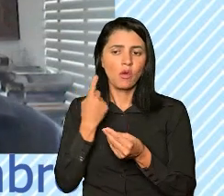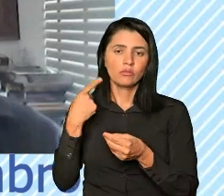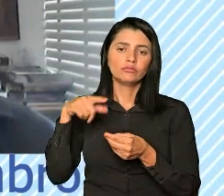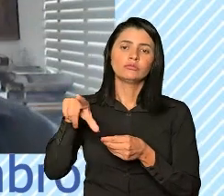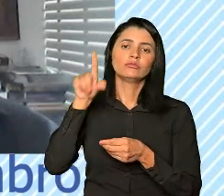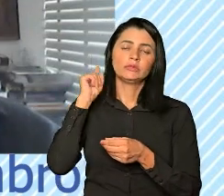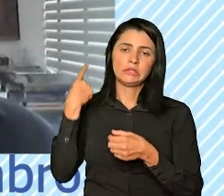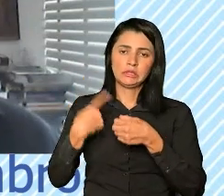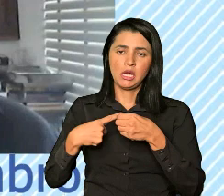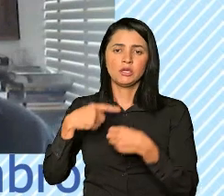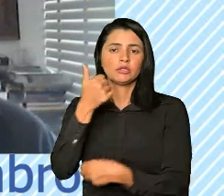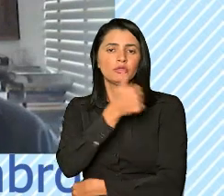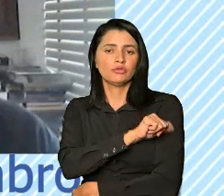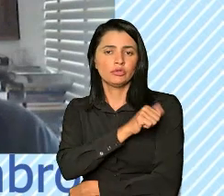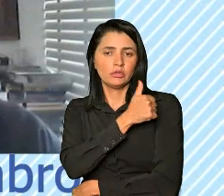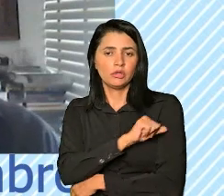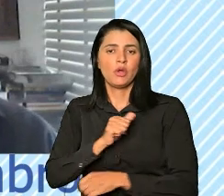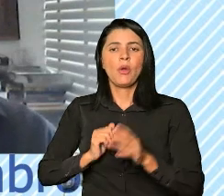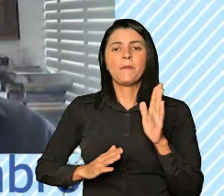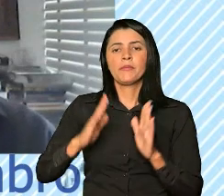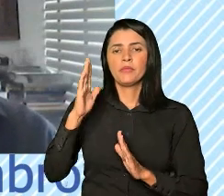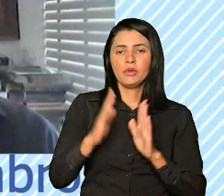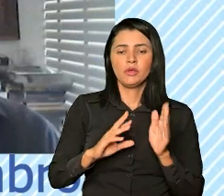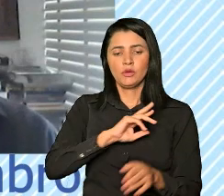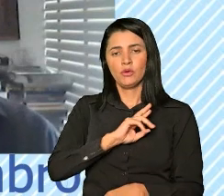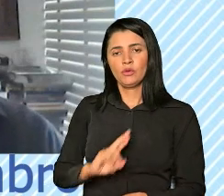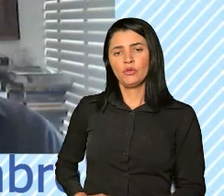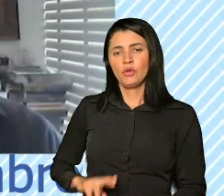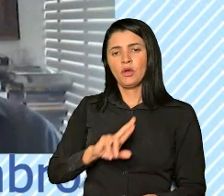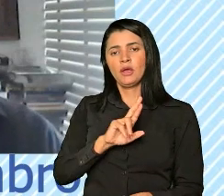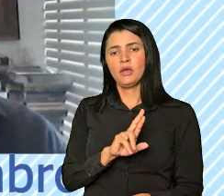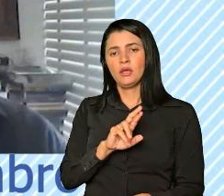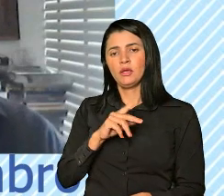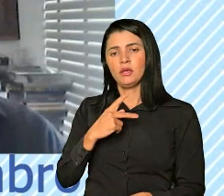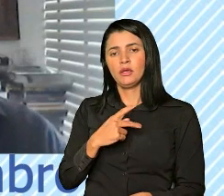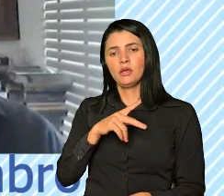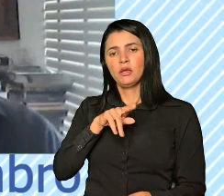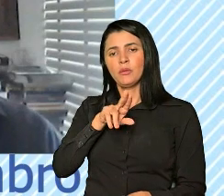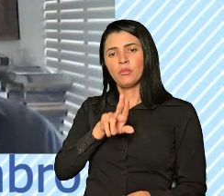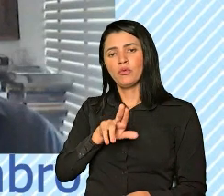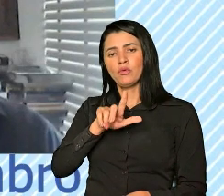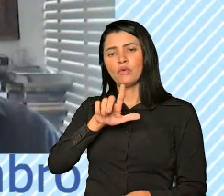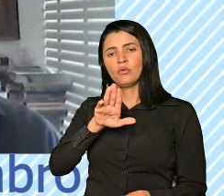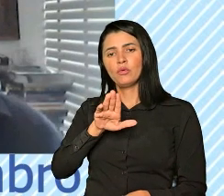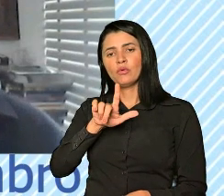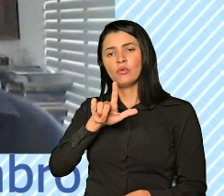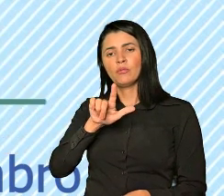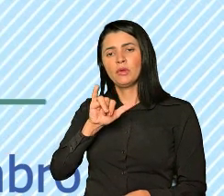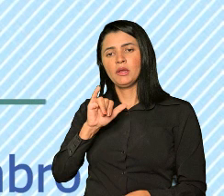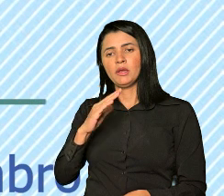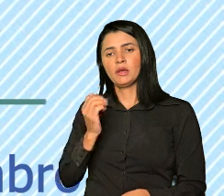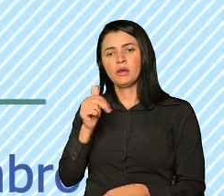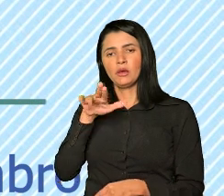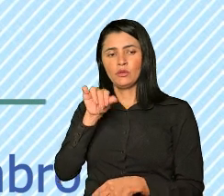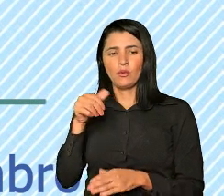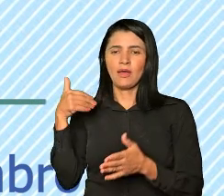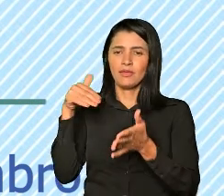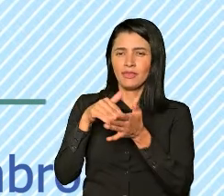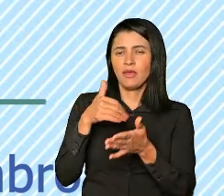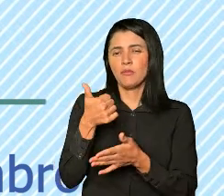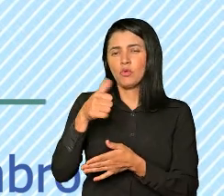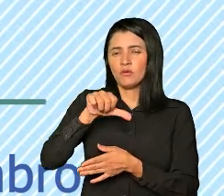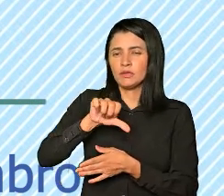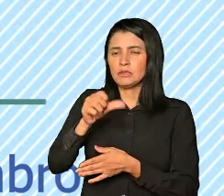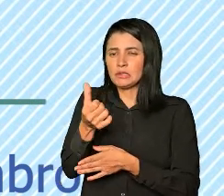Rio de Janeiro, no período republicano, porque a cidade do Rio de Janeiro, até os anos 60, foi a capital do país,